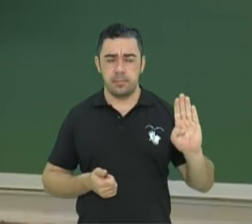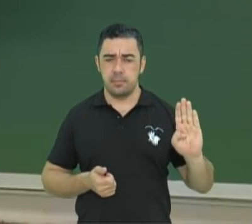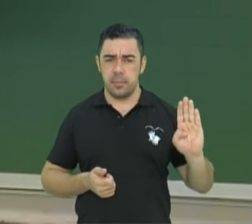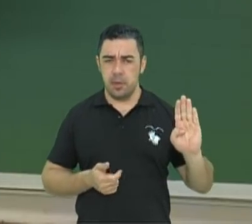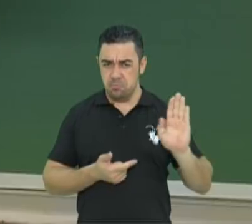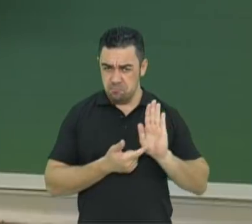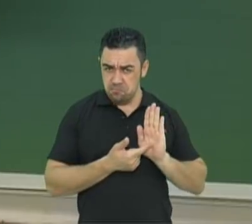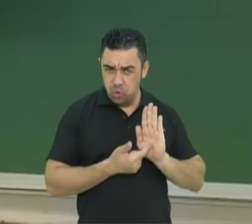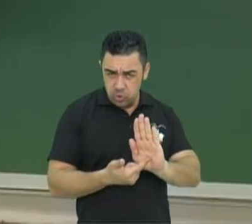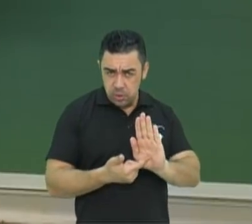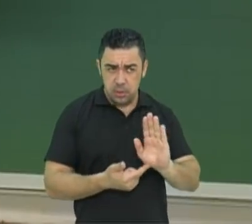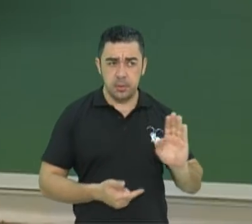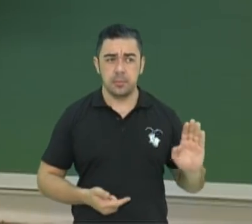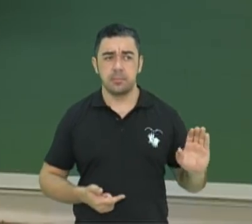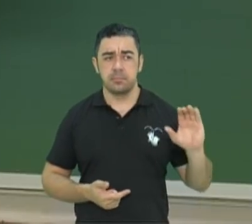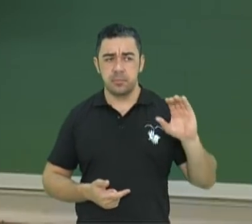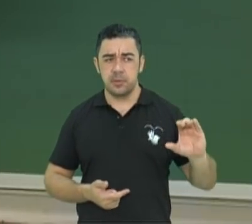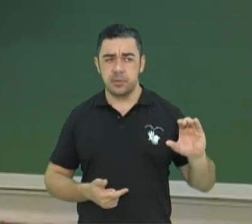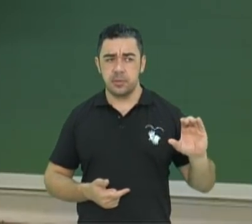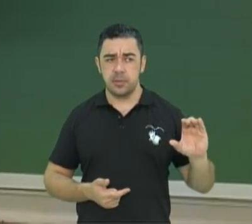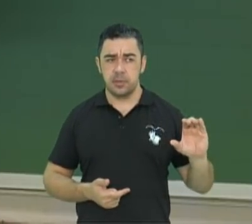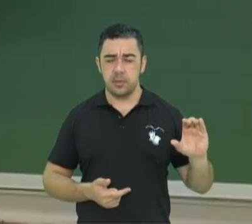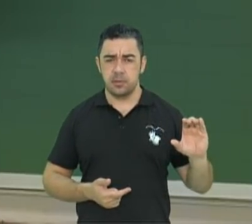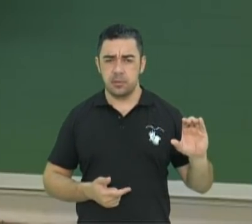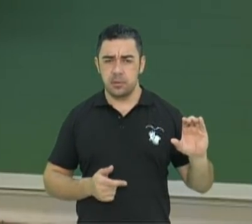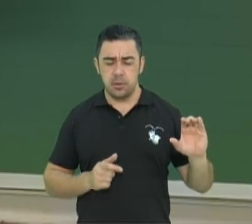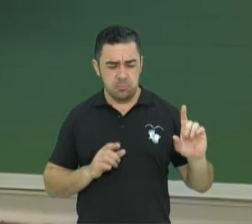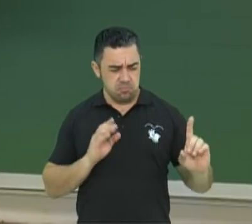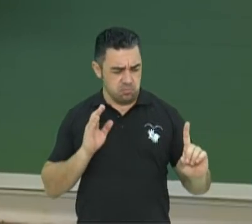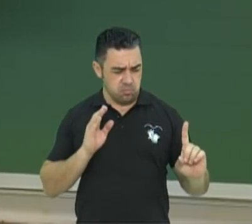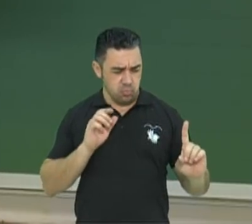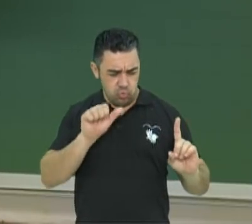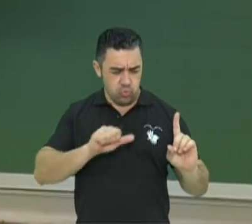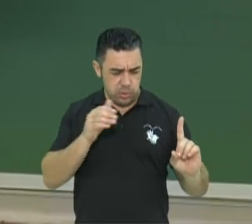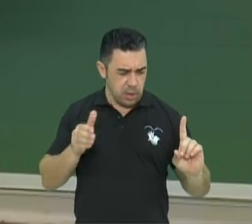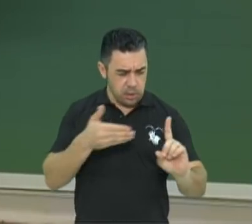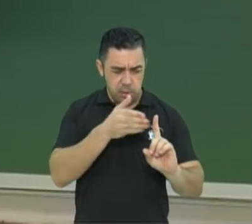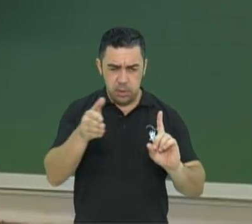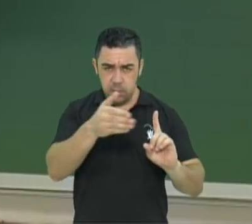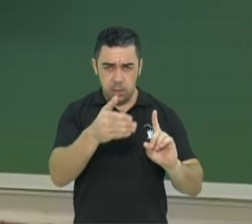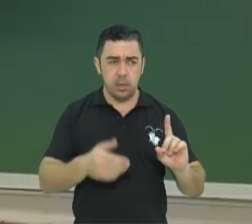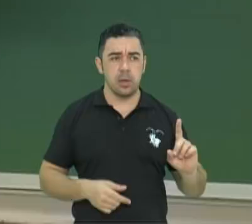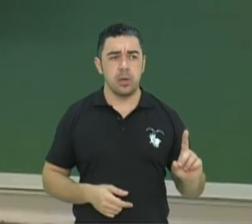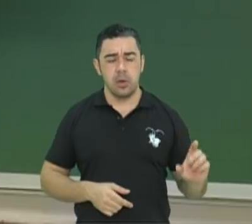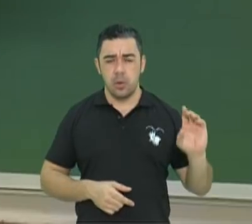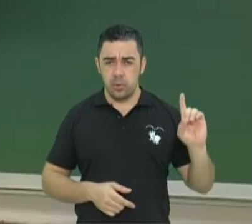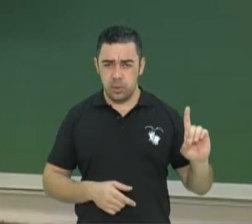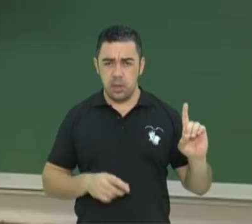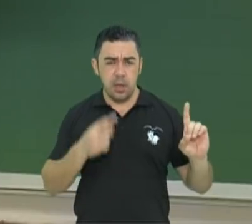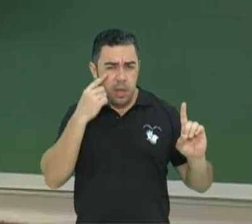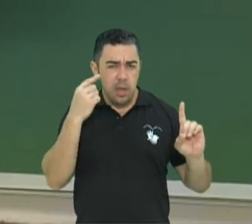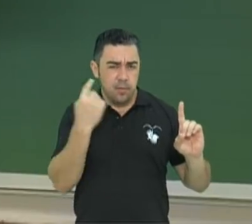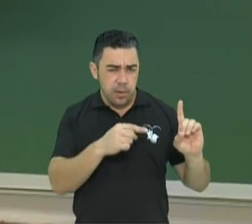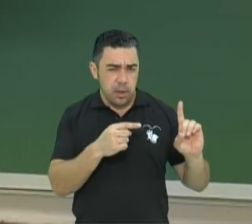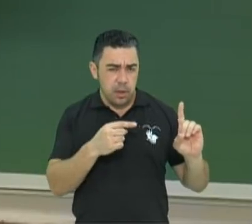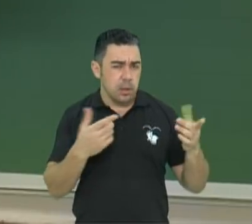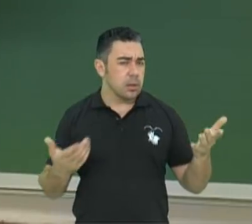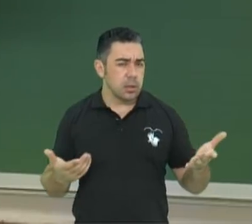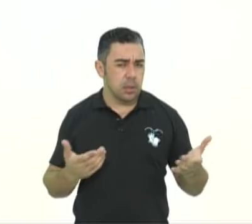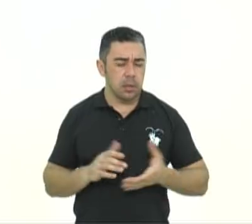significa destacar, significa redirecionar ou significa verificar. Observe